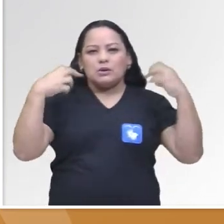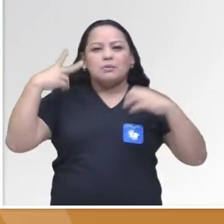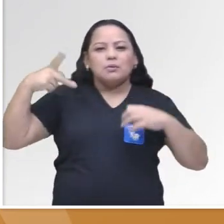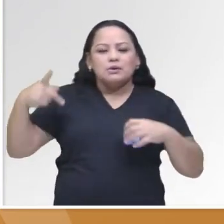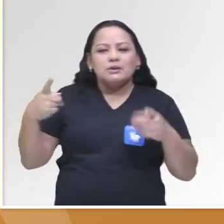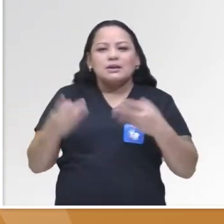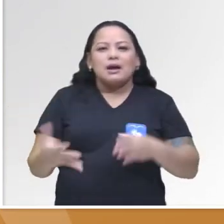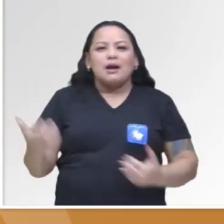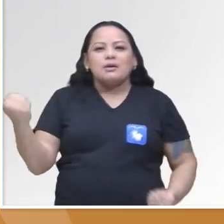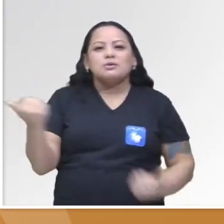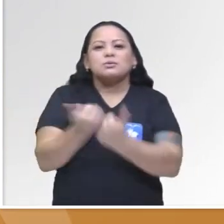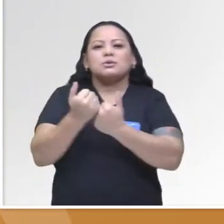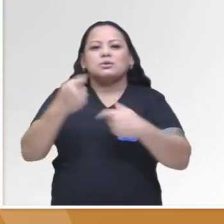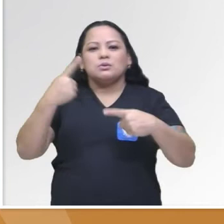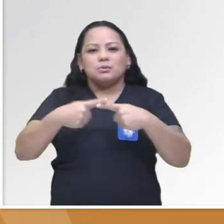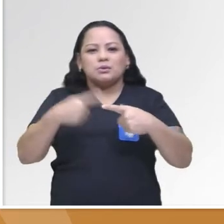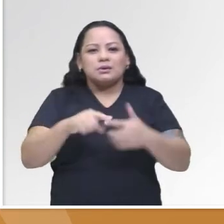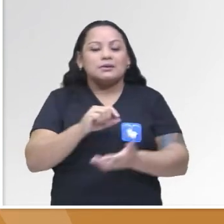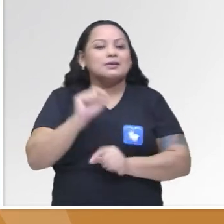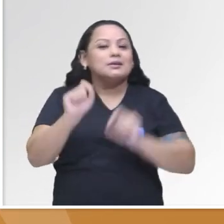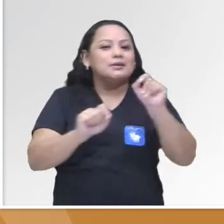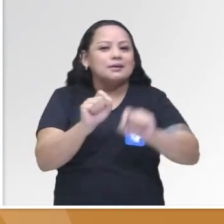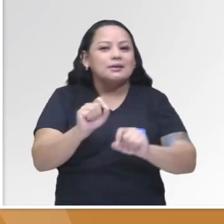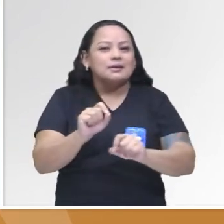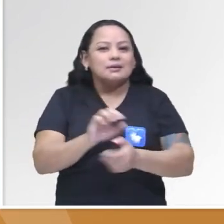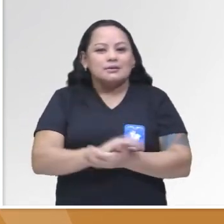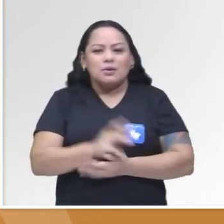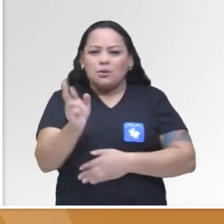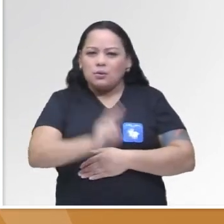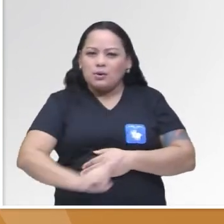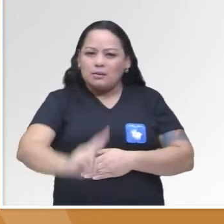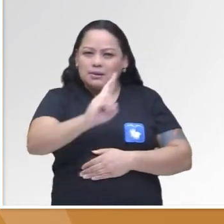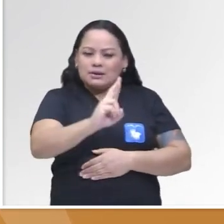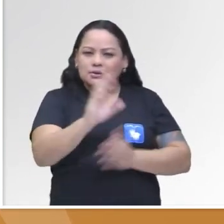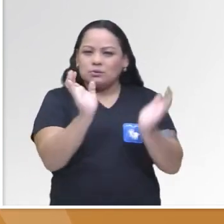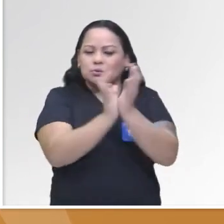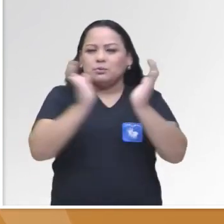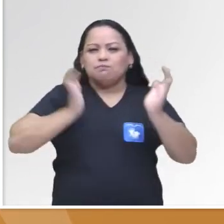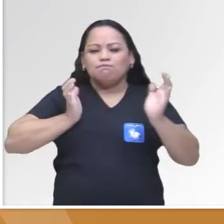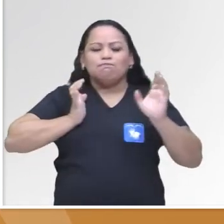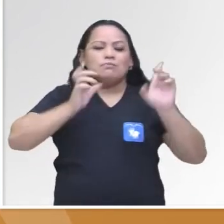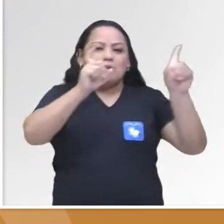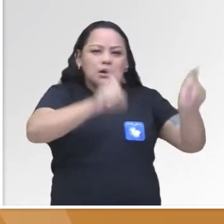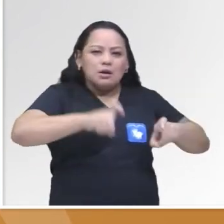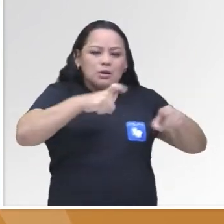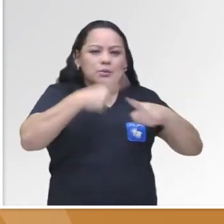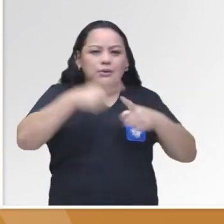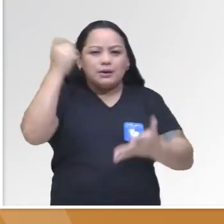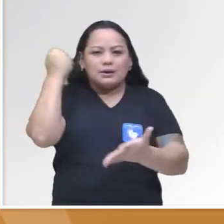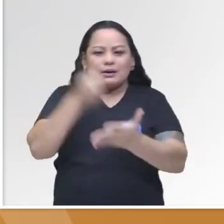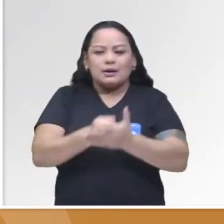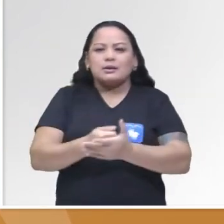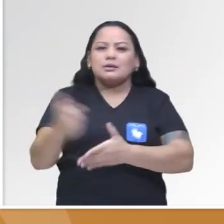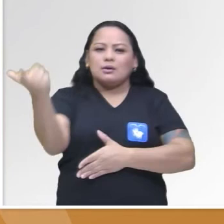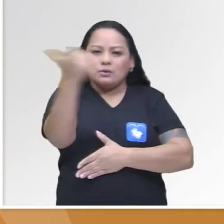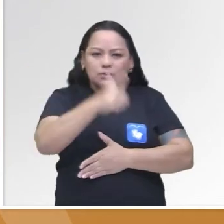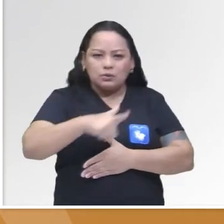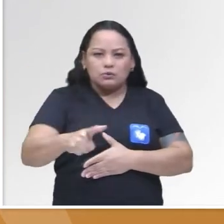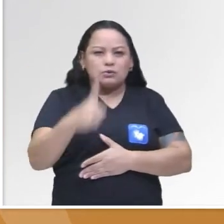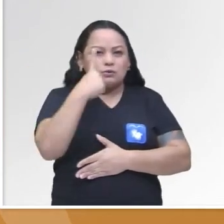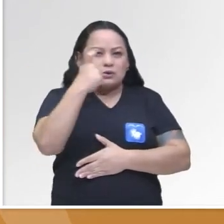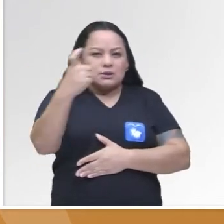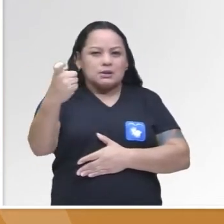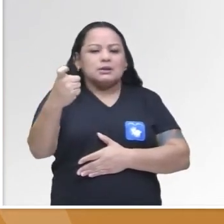colocar novamente no comando do Brasil quem? Um representante das elites agrárias, para garantir o andamento dos interesses de